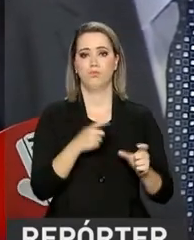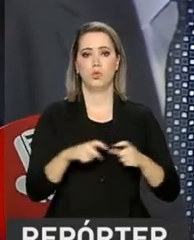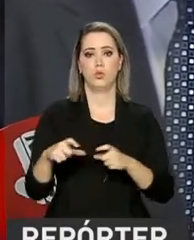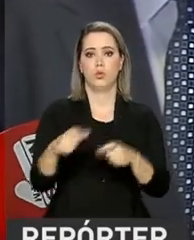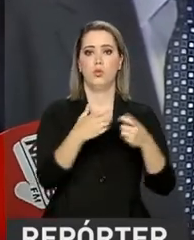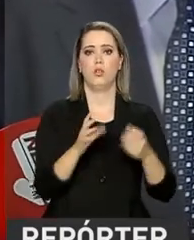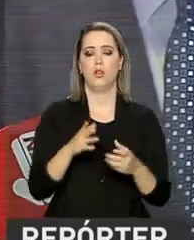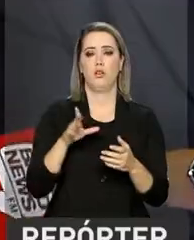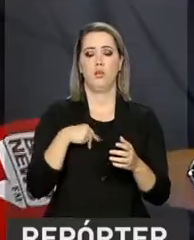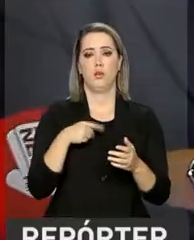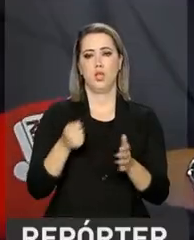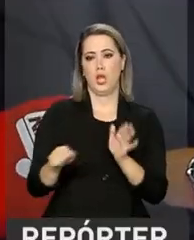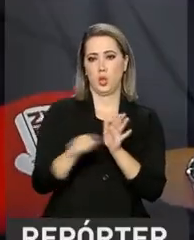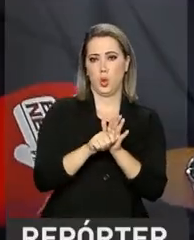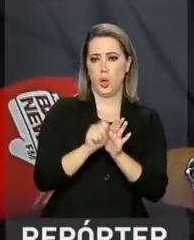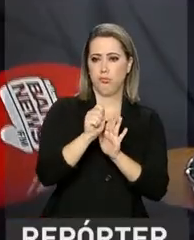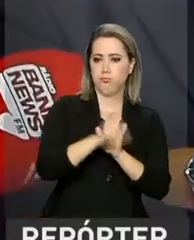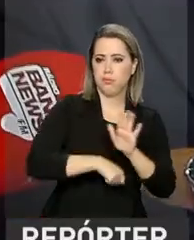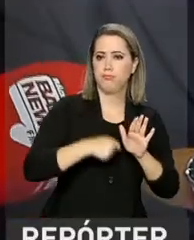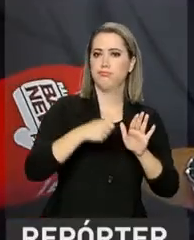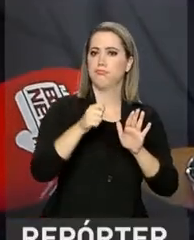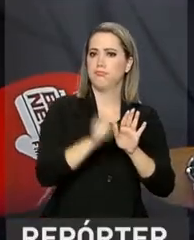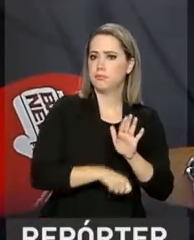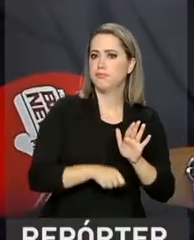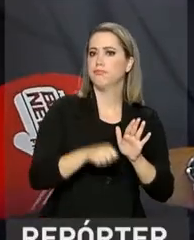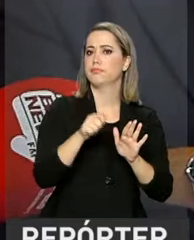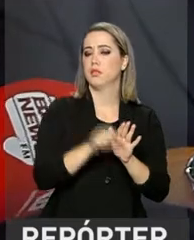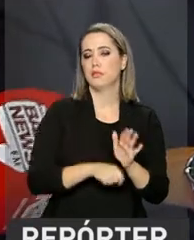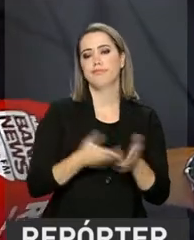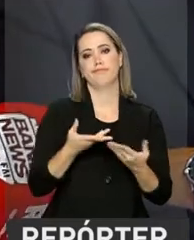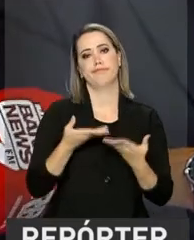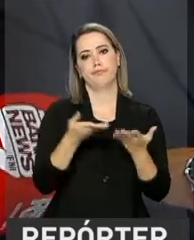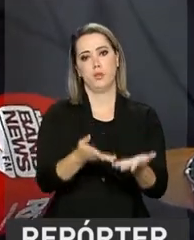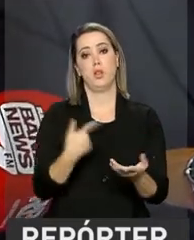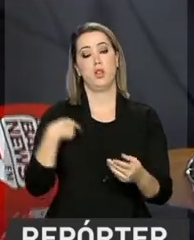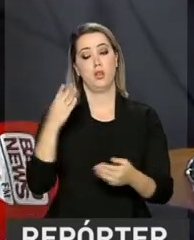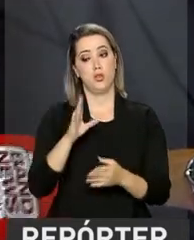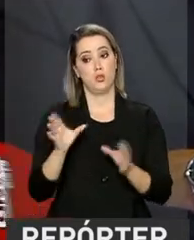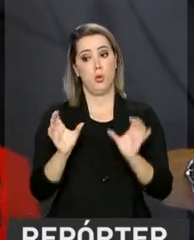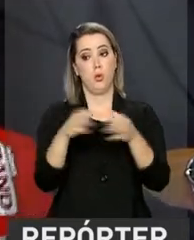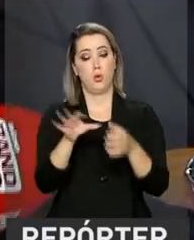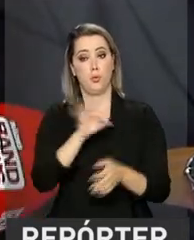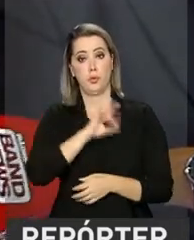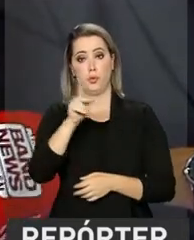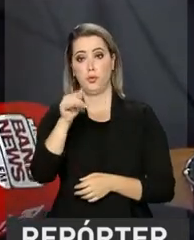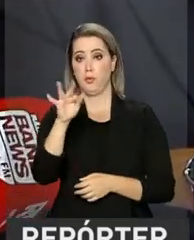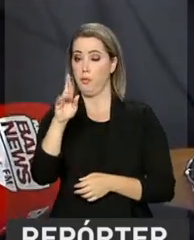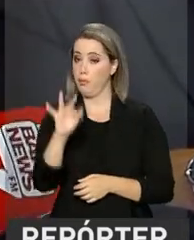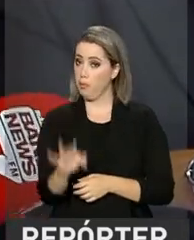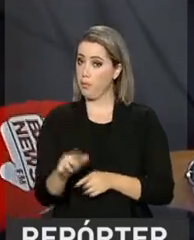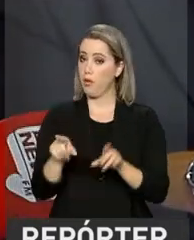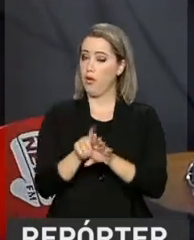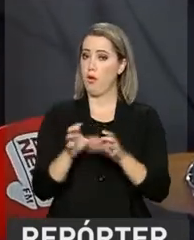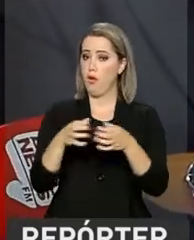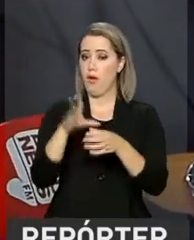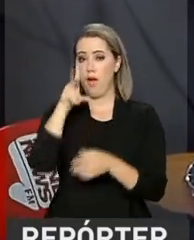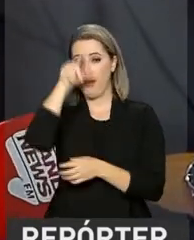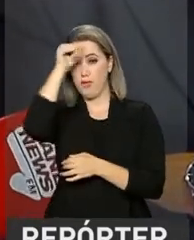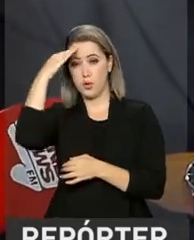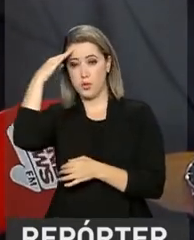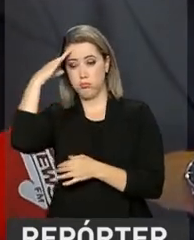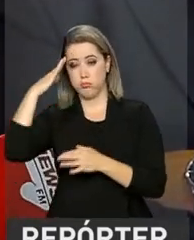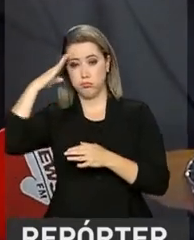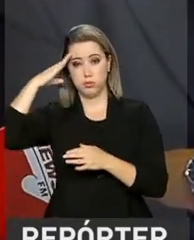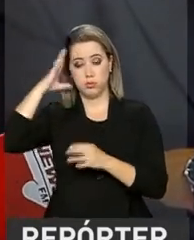em que o tráfego do mundo já está enviando reforço da polícia da polícia rodoviária federal da força nacional de segurança pública em apoio